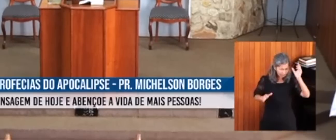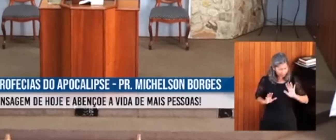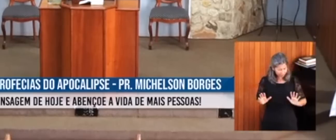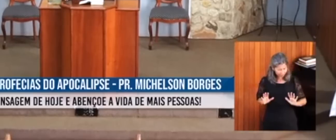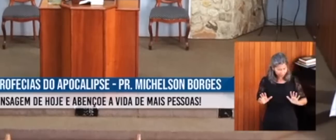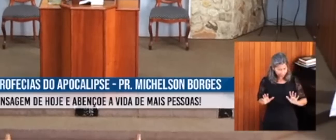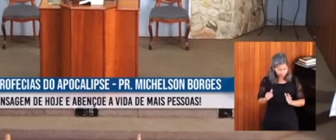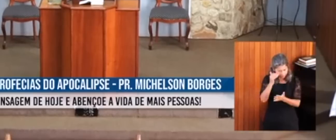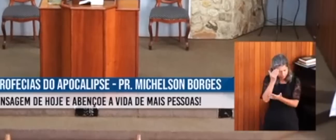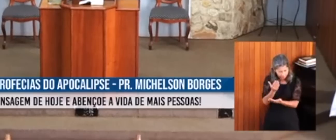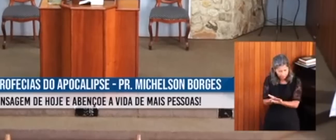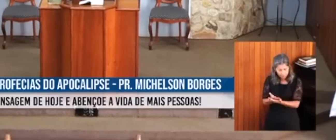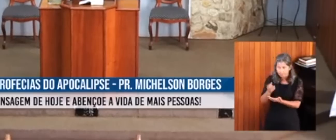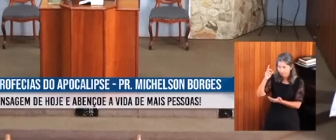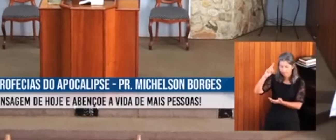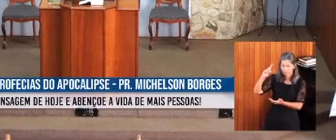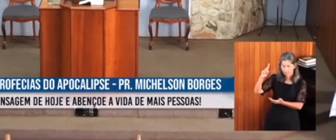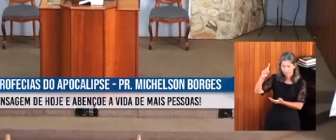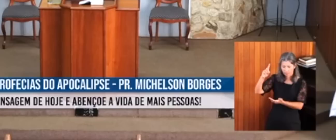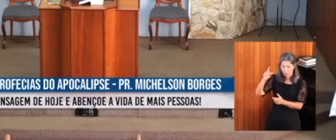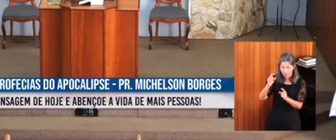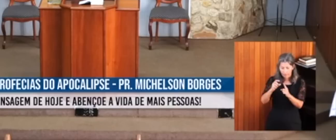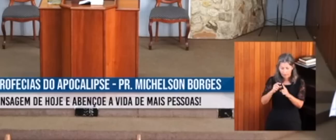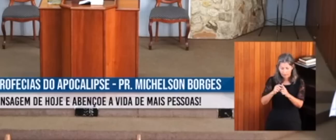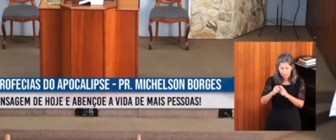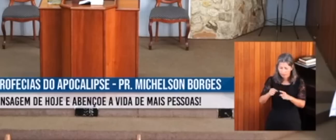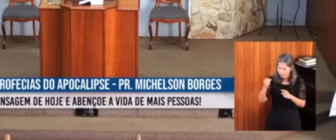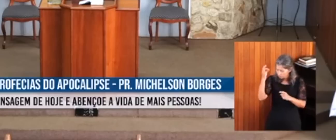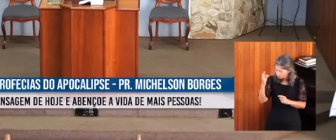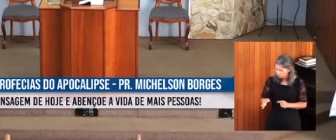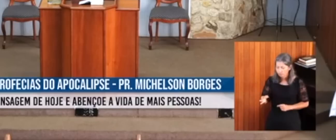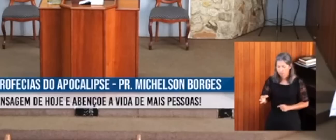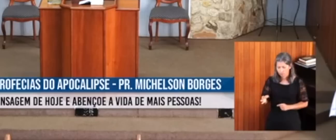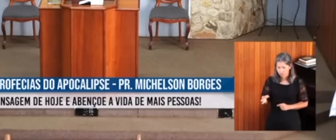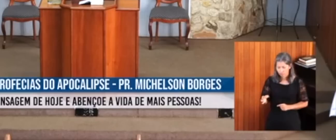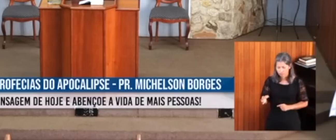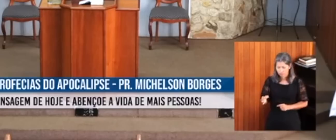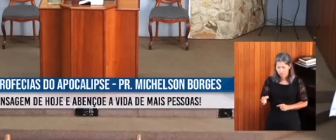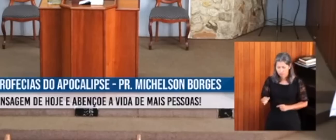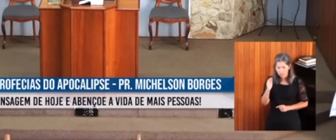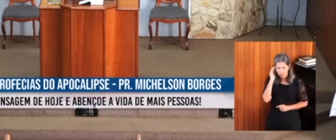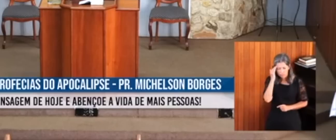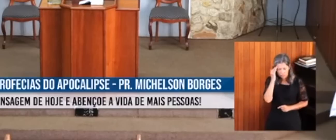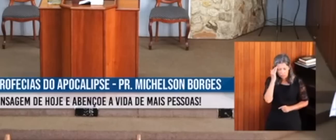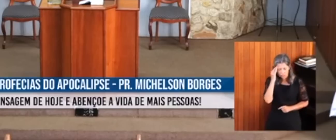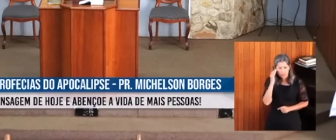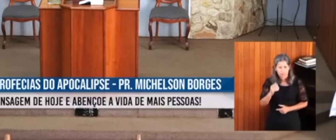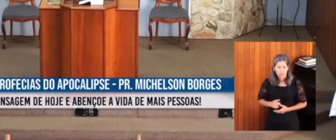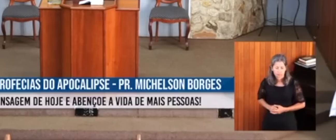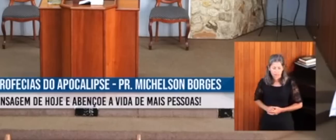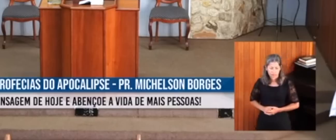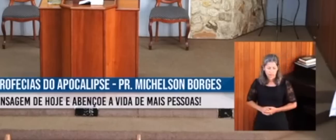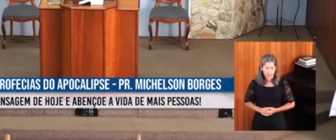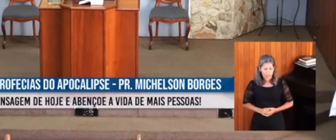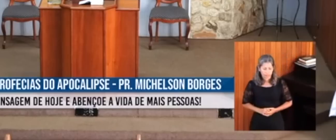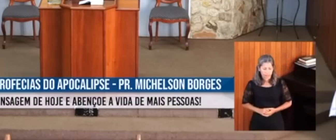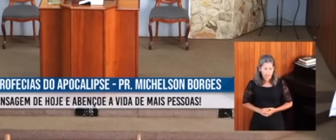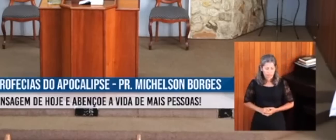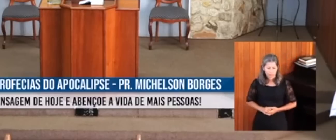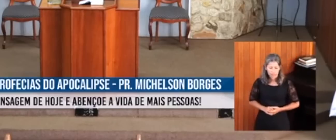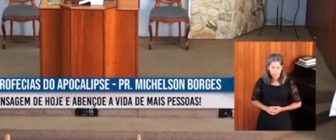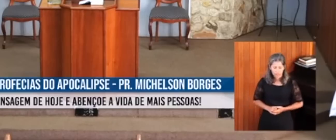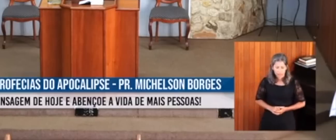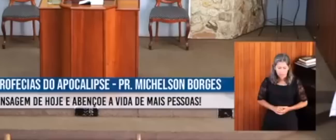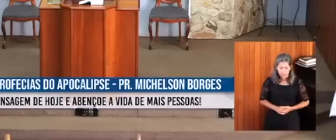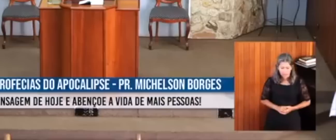seria uma contradição em relação a tantos outros textos da Bíblia. O entendimento é esse que eu acabei de explicar para vocês. Ok? E os sinais